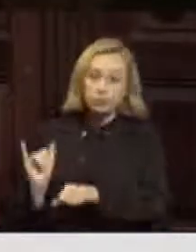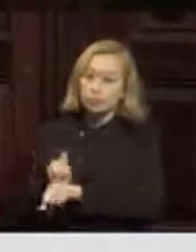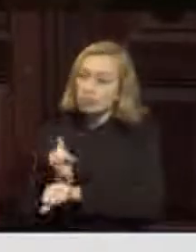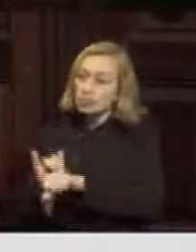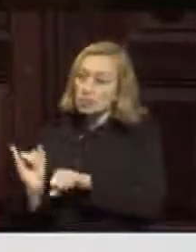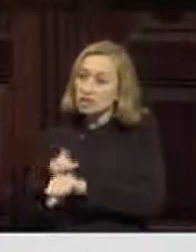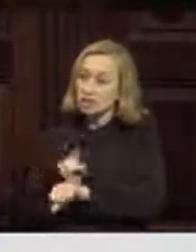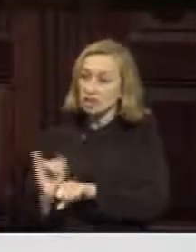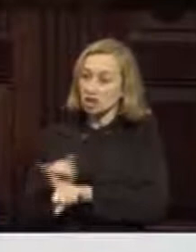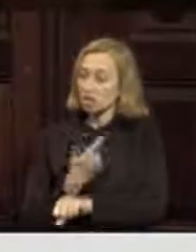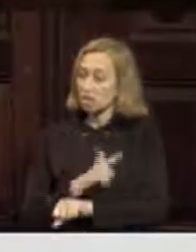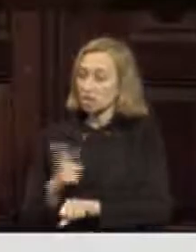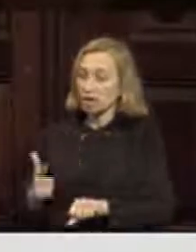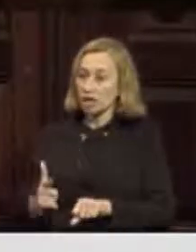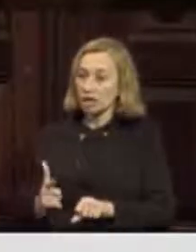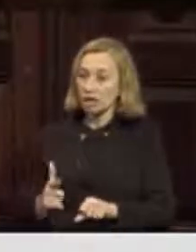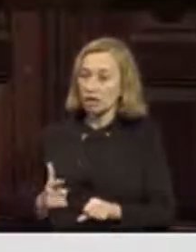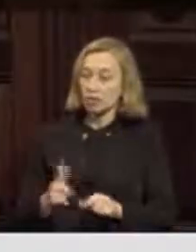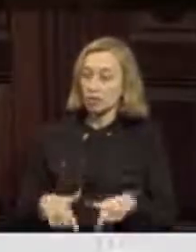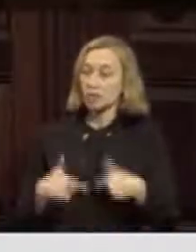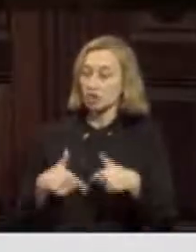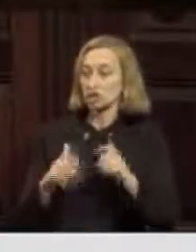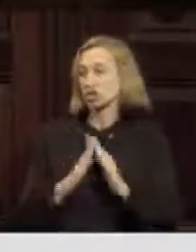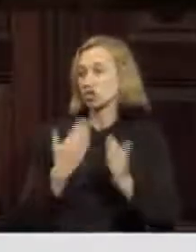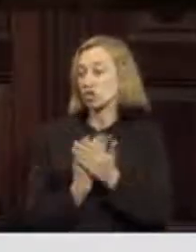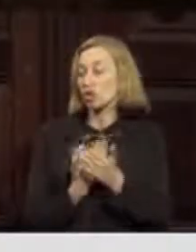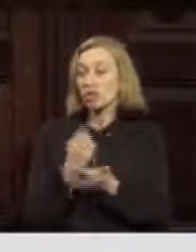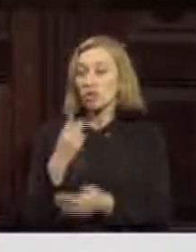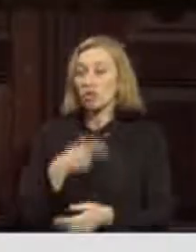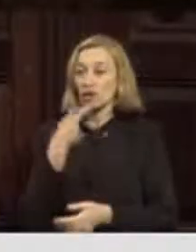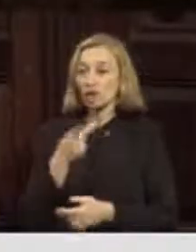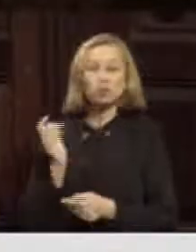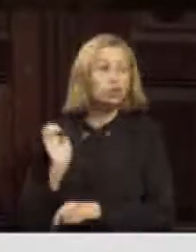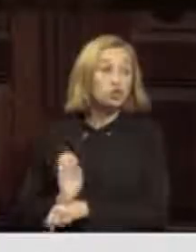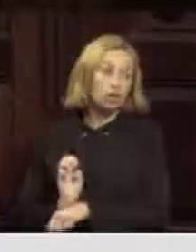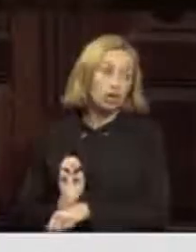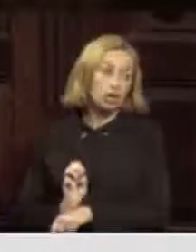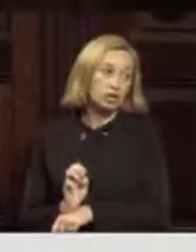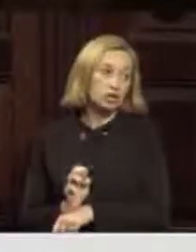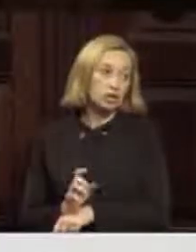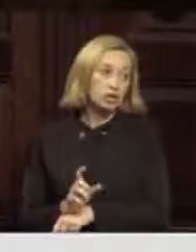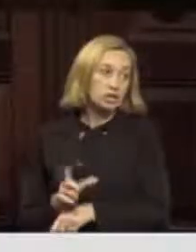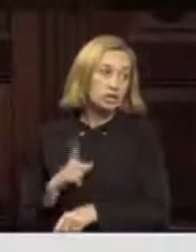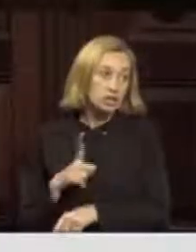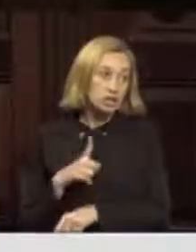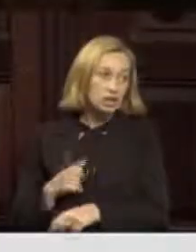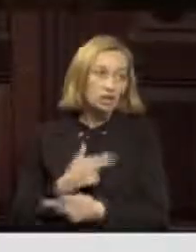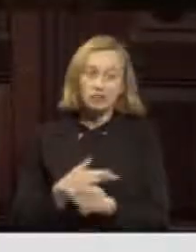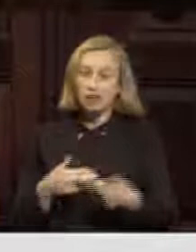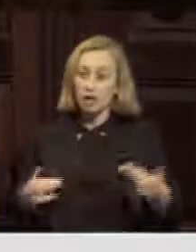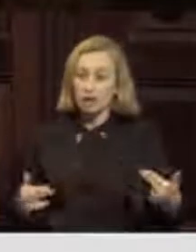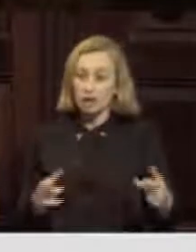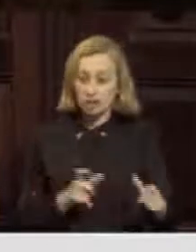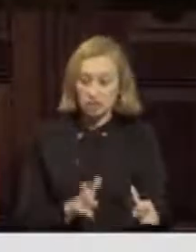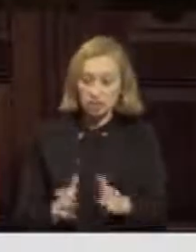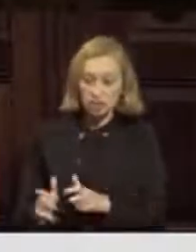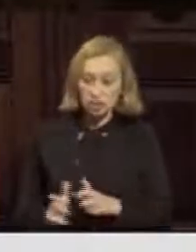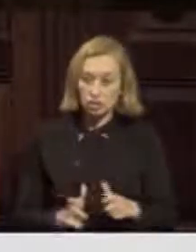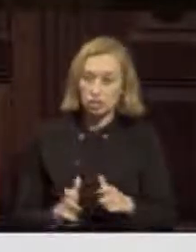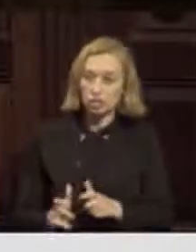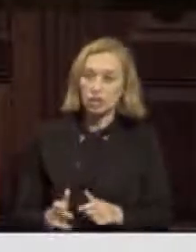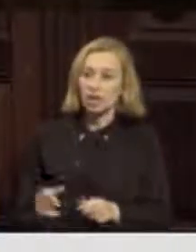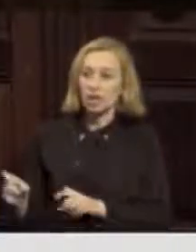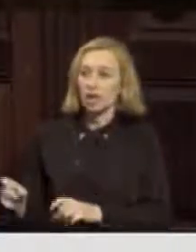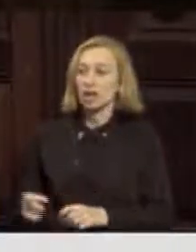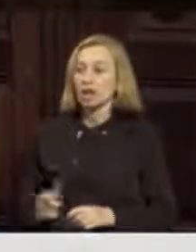escolas. Nós estamos falando de um estado que ainda tem em várias das suas regiões a atividade